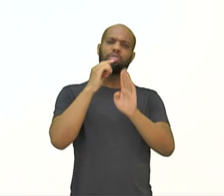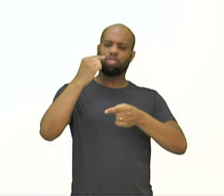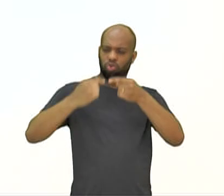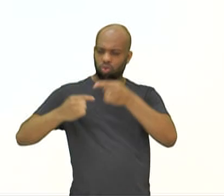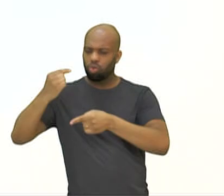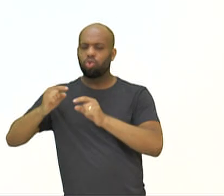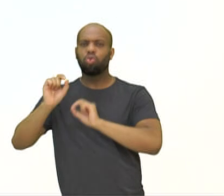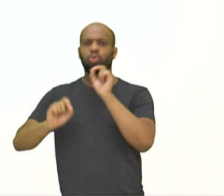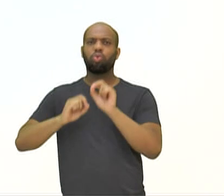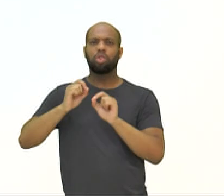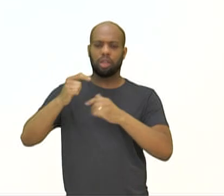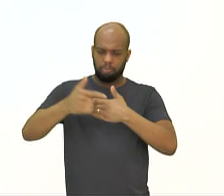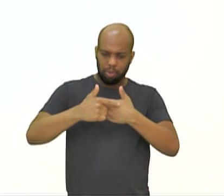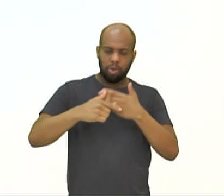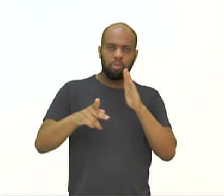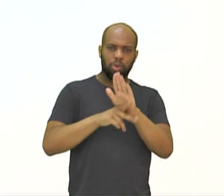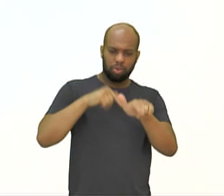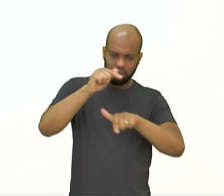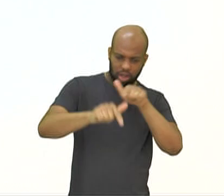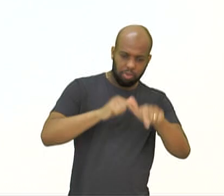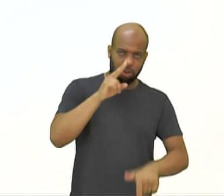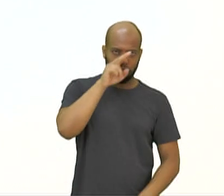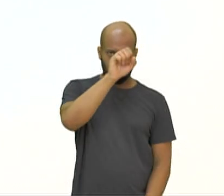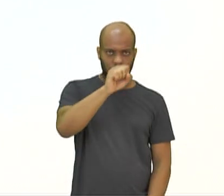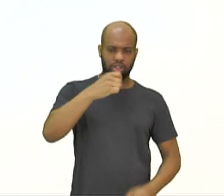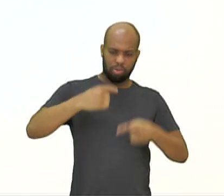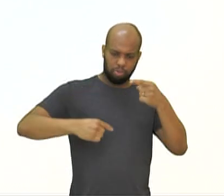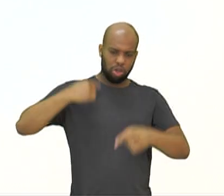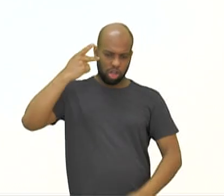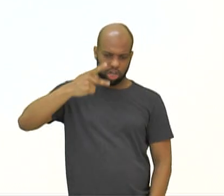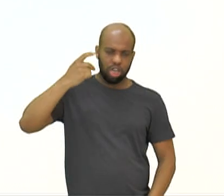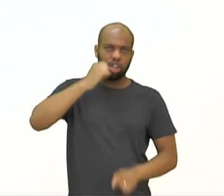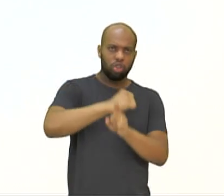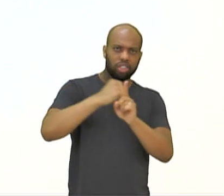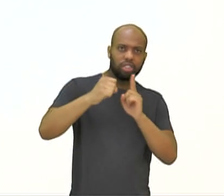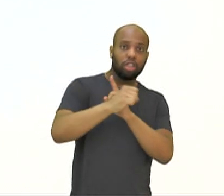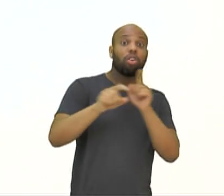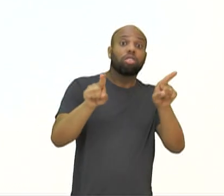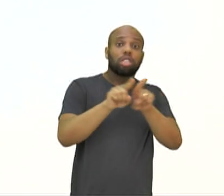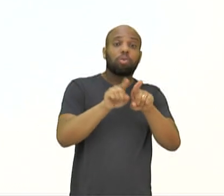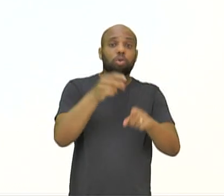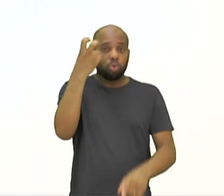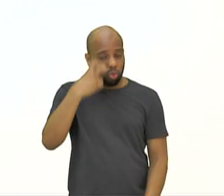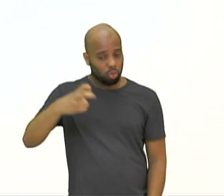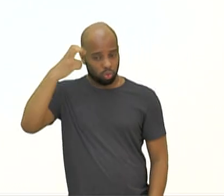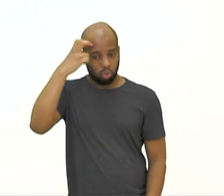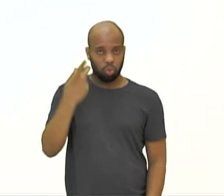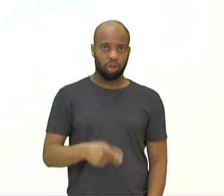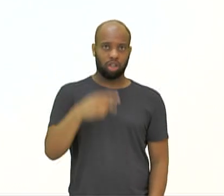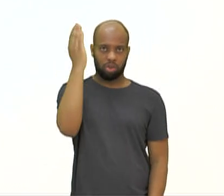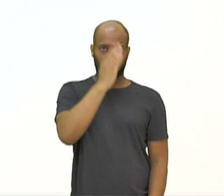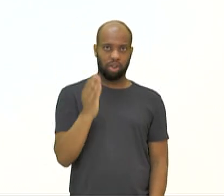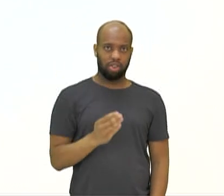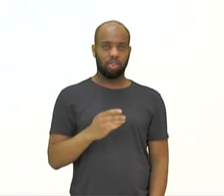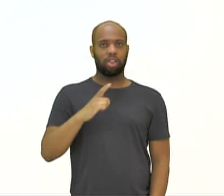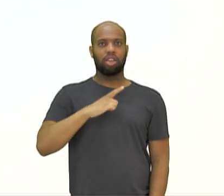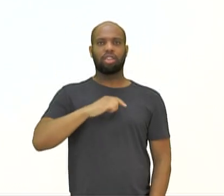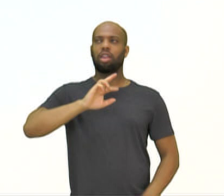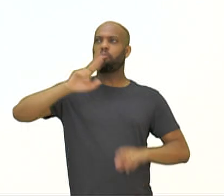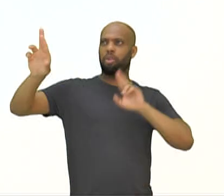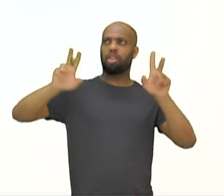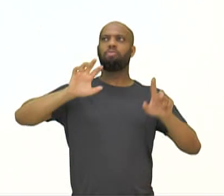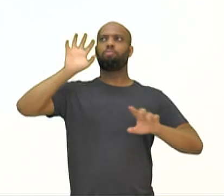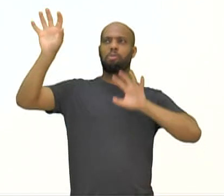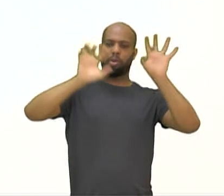discutir o papel do trabalhismo como força política, social e cultural no Brasil, em diferentes escalas, nacional, regional e